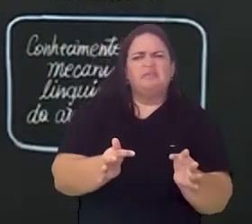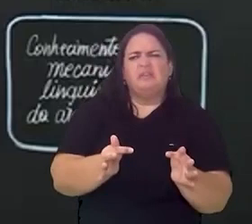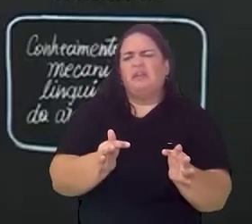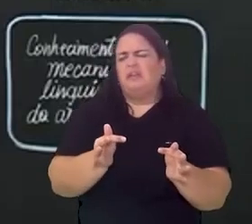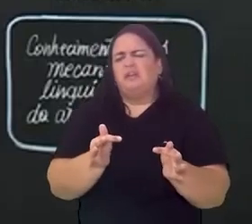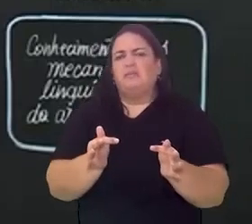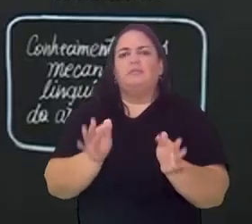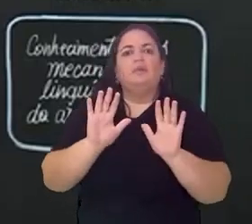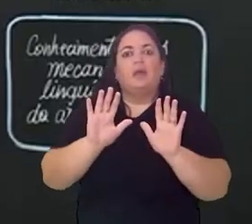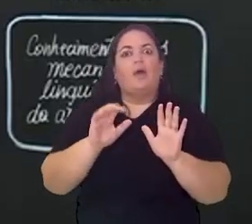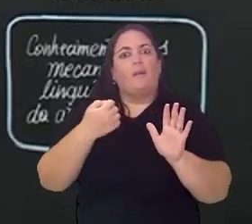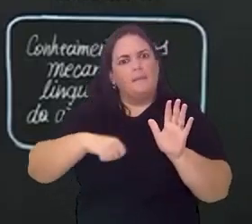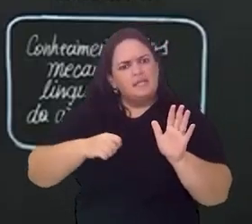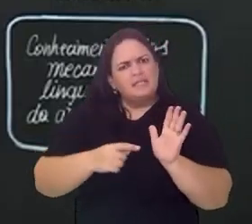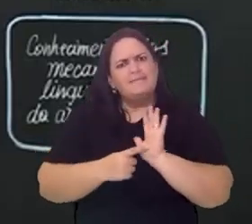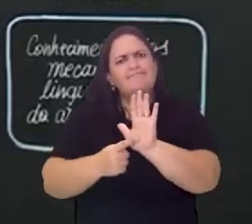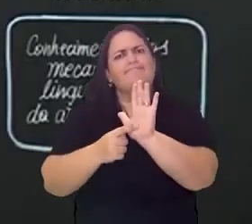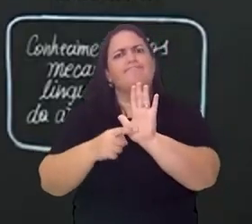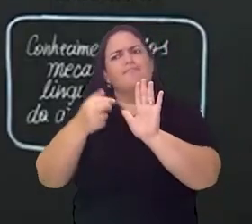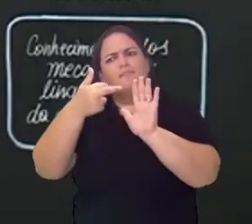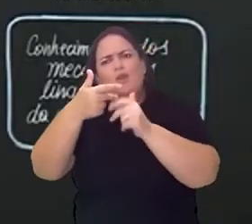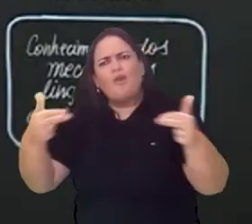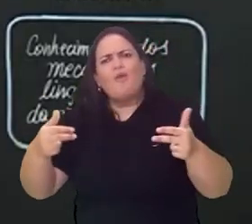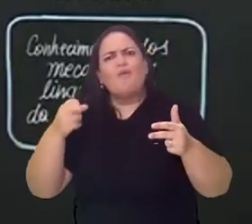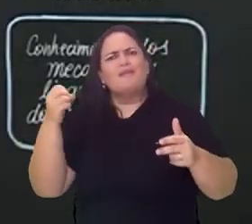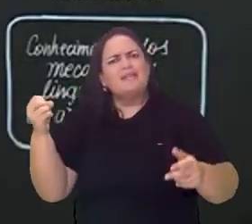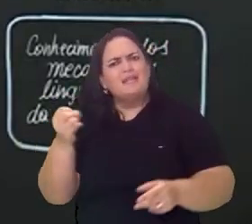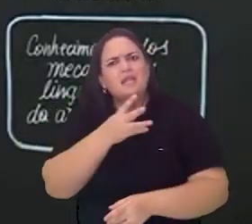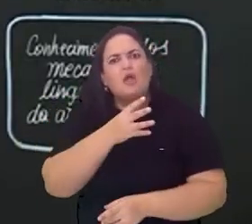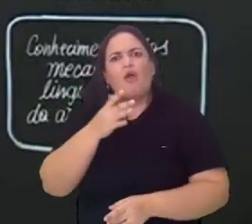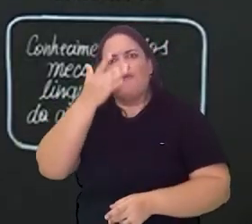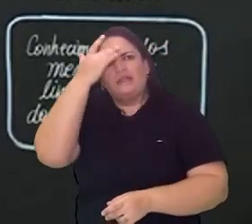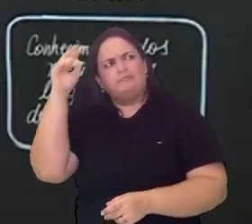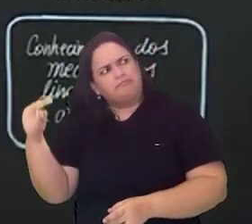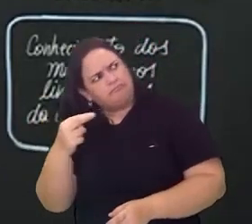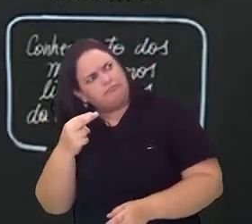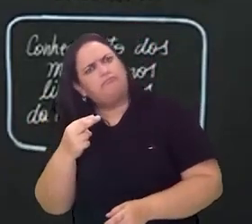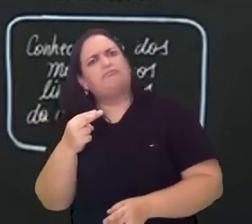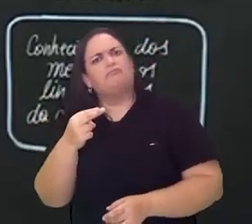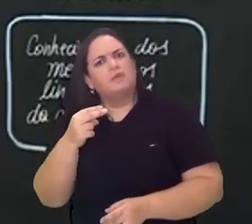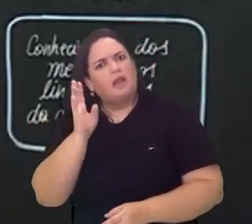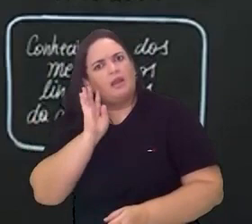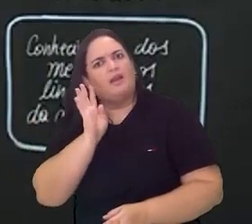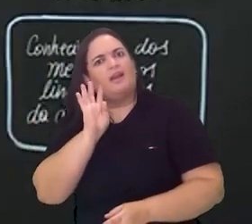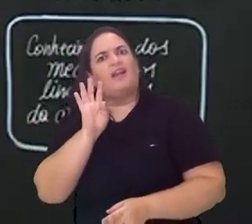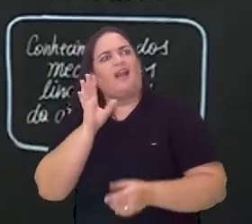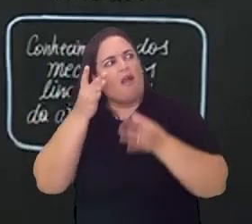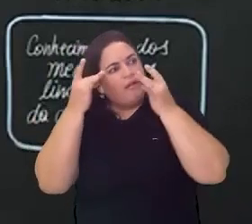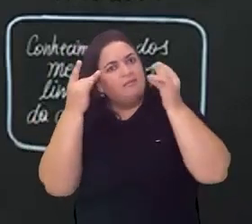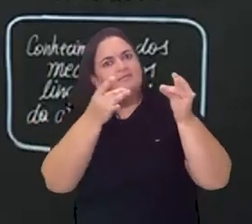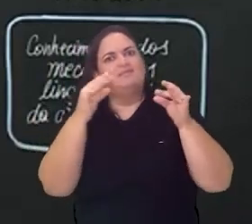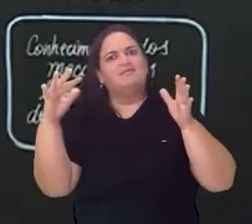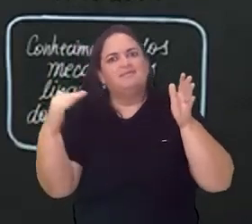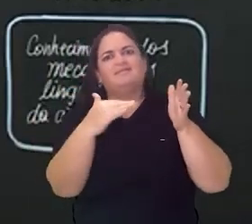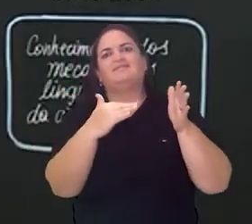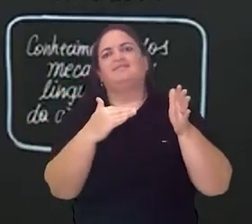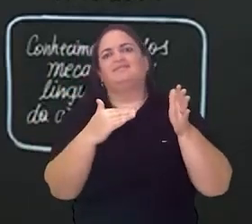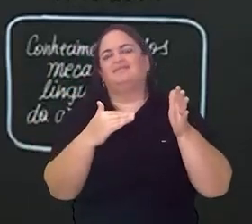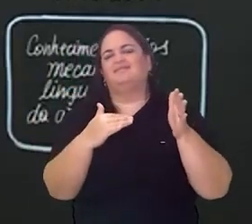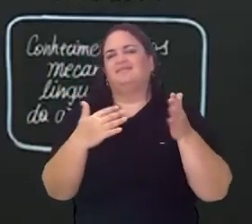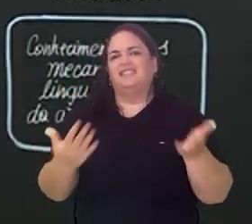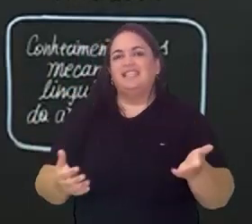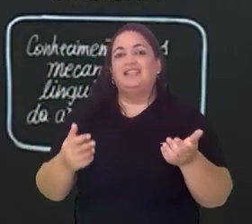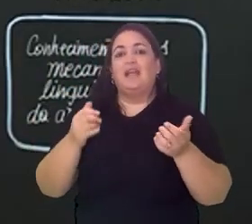ideias novas que façam de fato, que tenham de fato relevância para quem vai ler. Então é importante pensar no conhecimento de mundo, é importante pensar